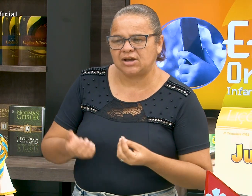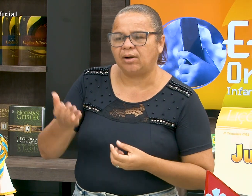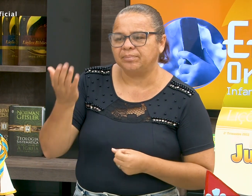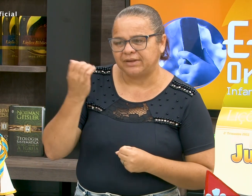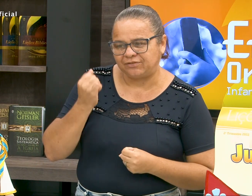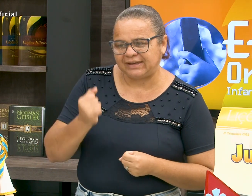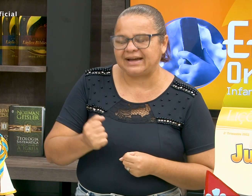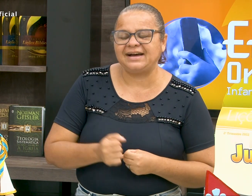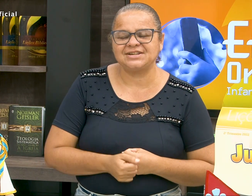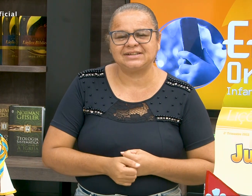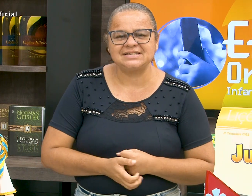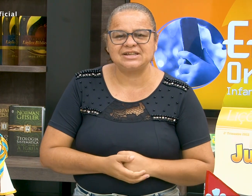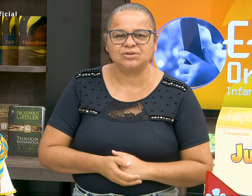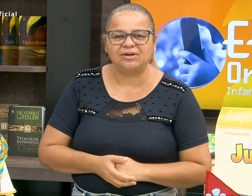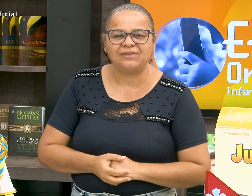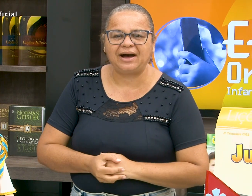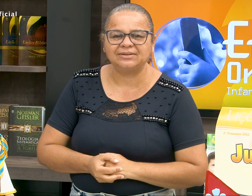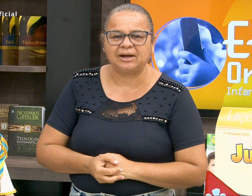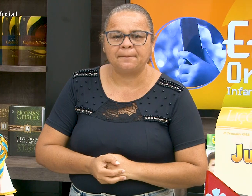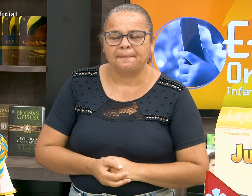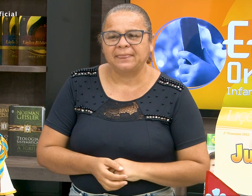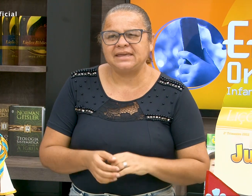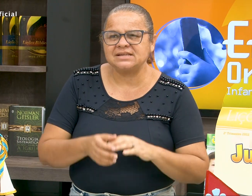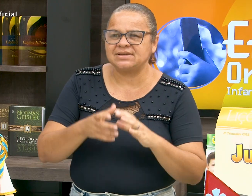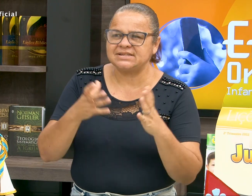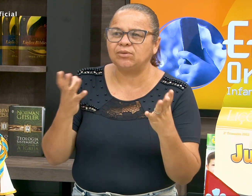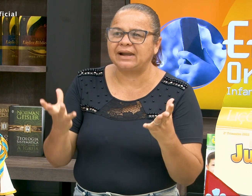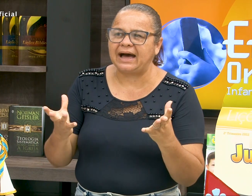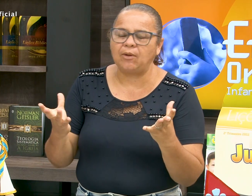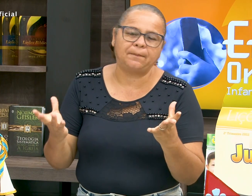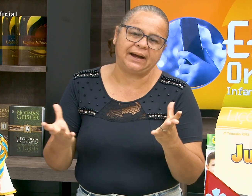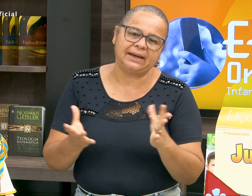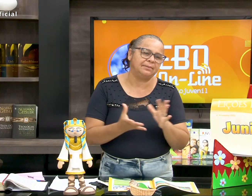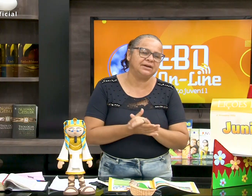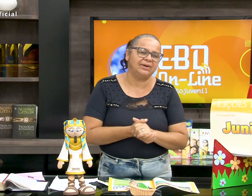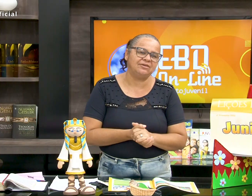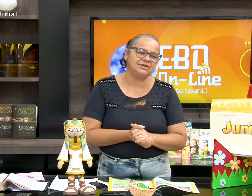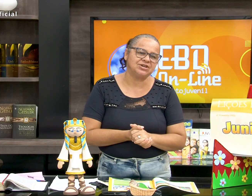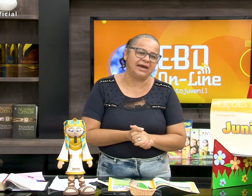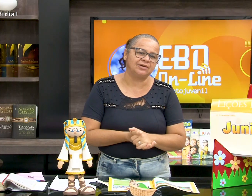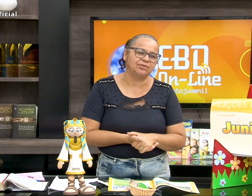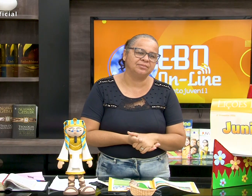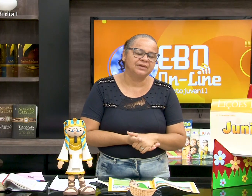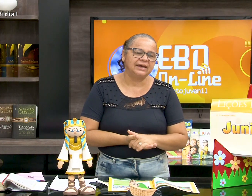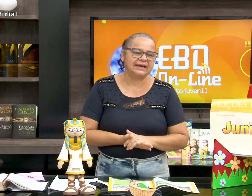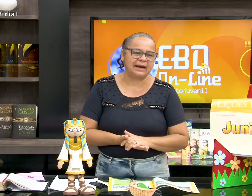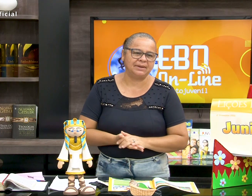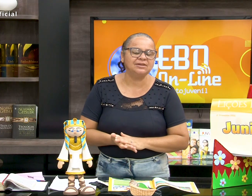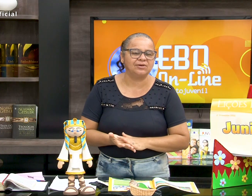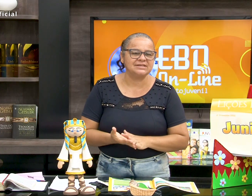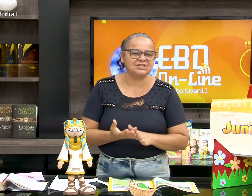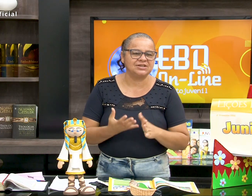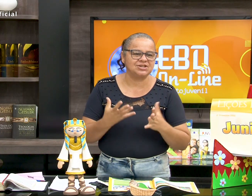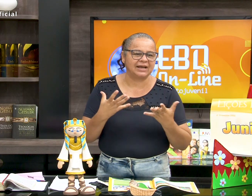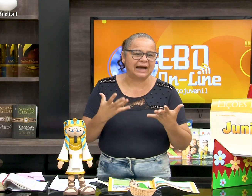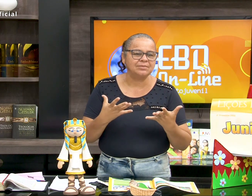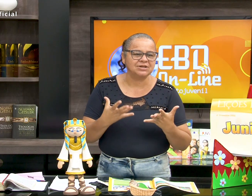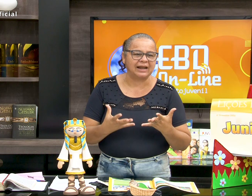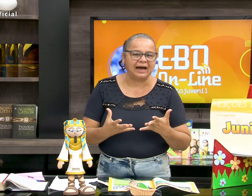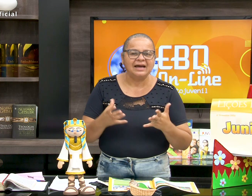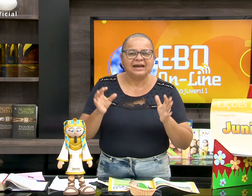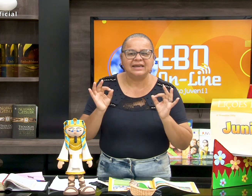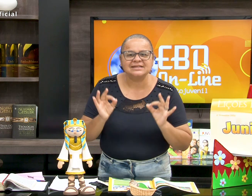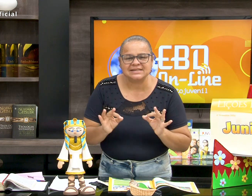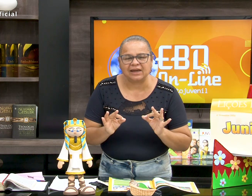e dizer, ó, vem cá, a gente está sentindo tua falta. E às vezes o pai, a mãe não é evangélico. E cabe a nós, a gente chegarmos